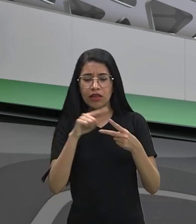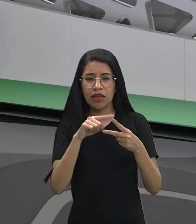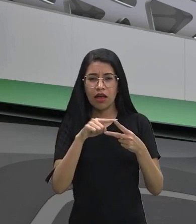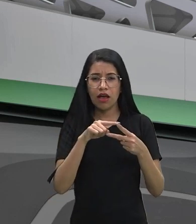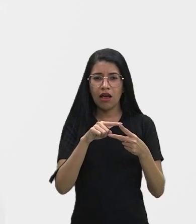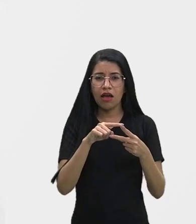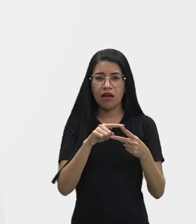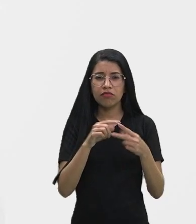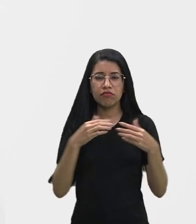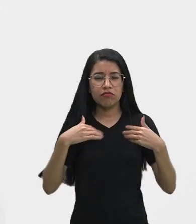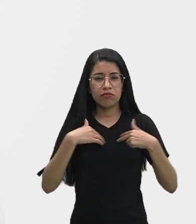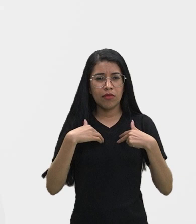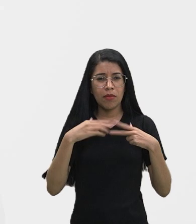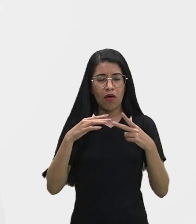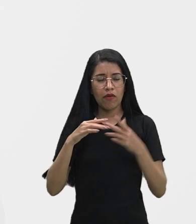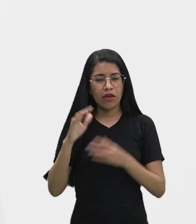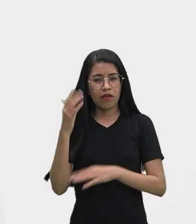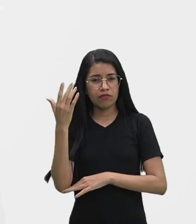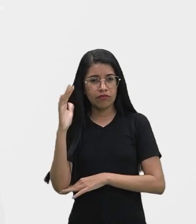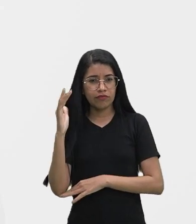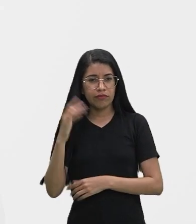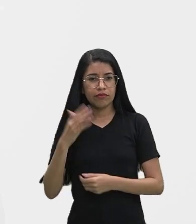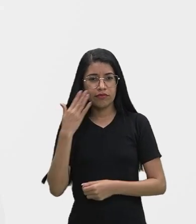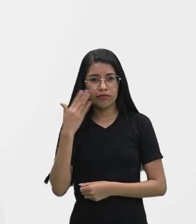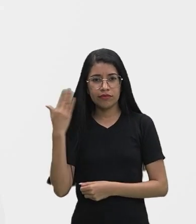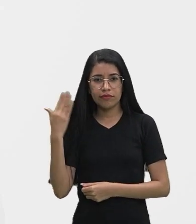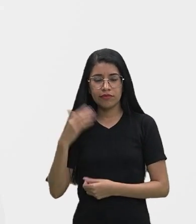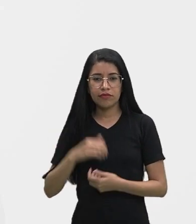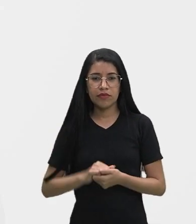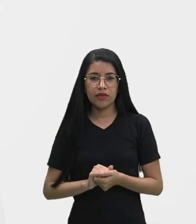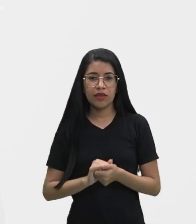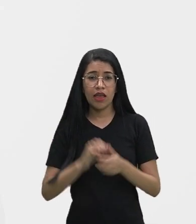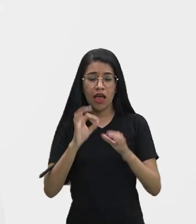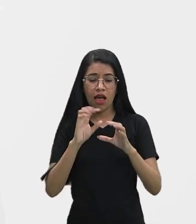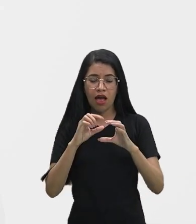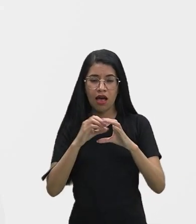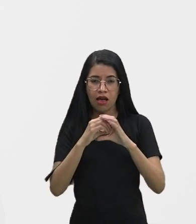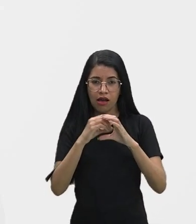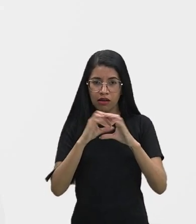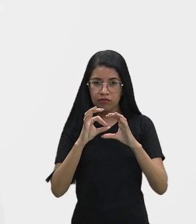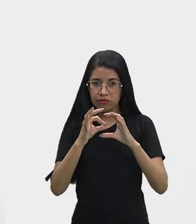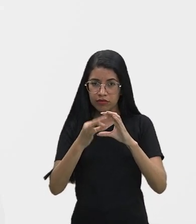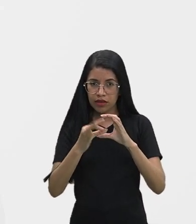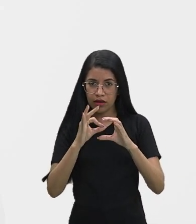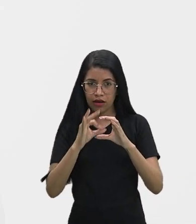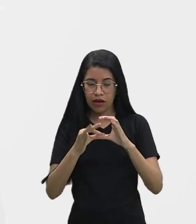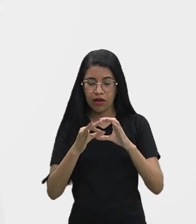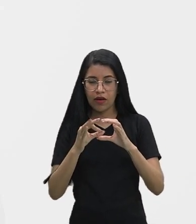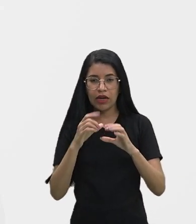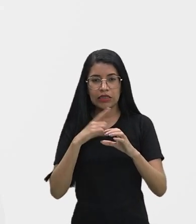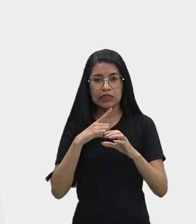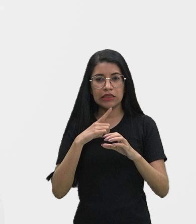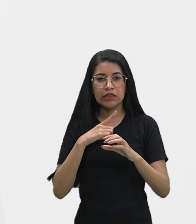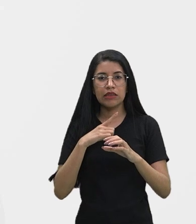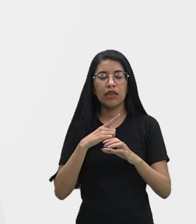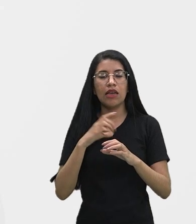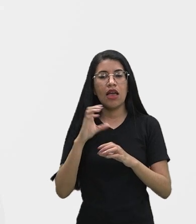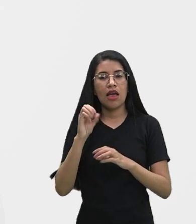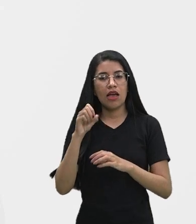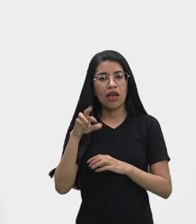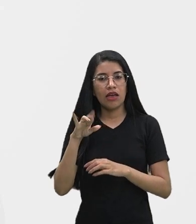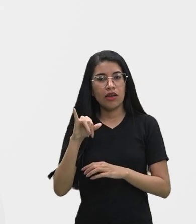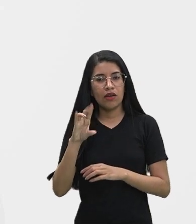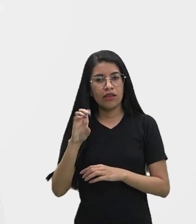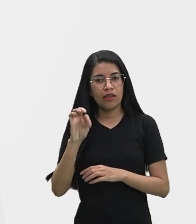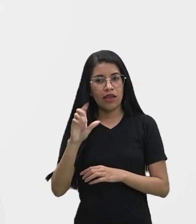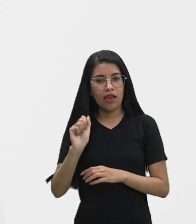num texto. Olha aí, ó. A célula eucarionte, que é aquela que tem carioteca, a carioteca é a